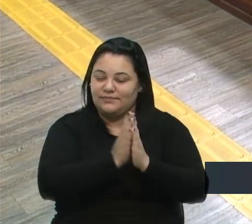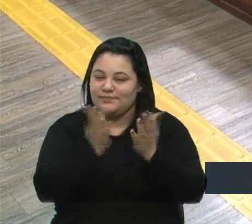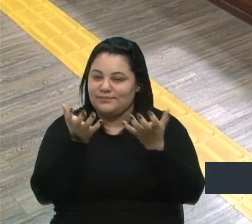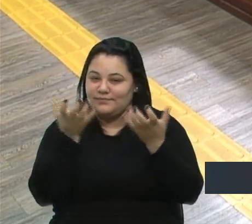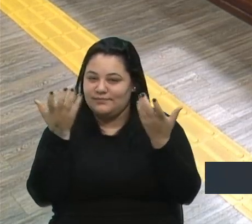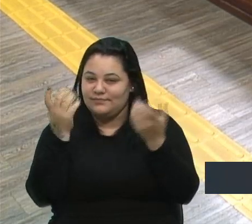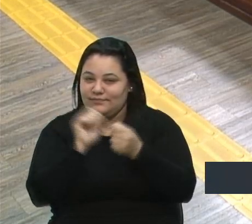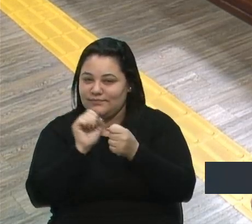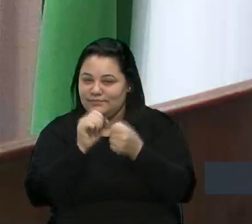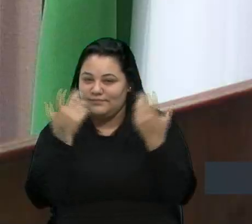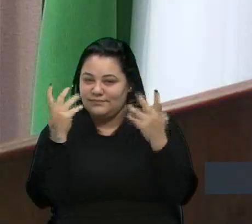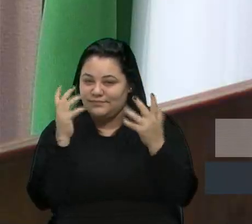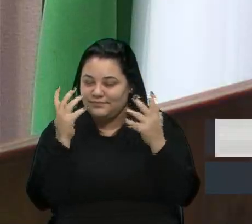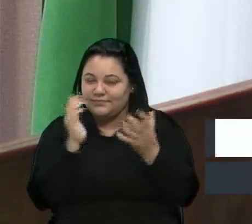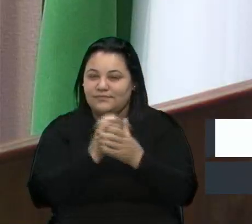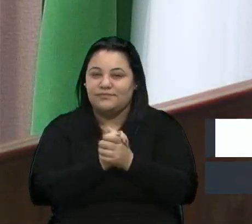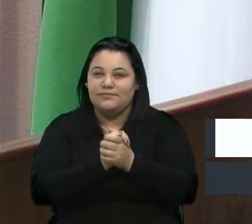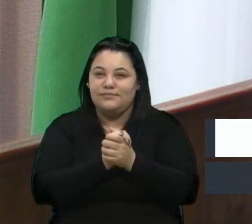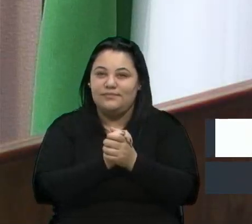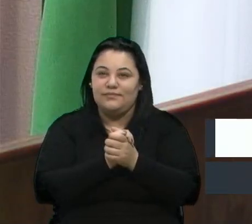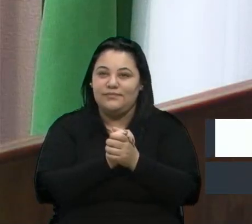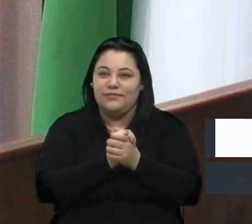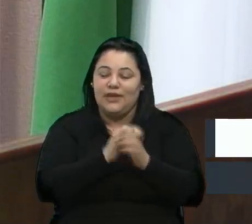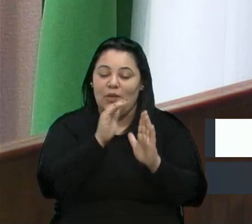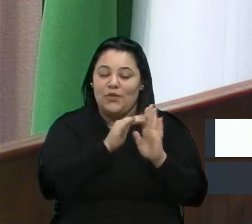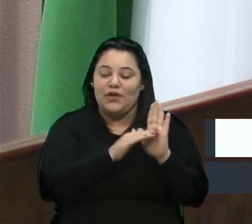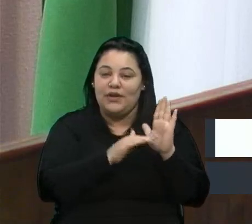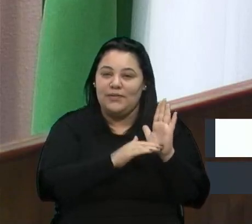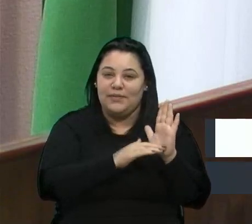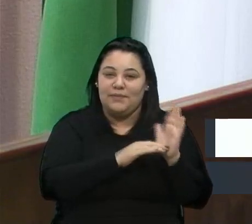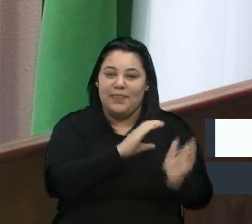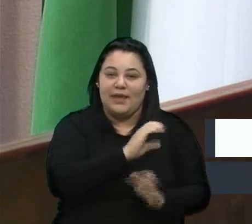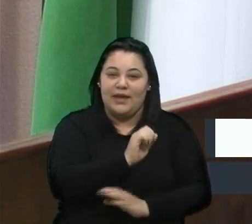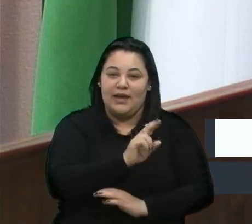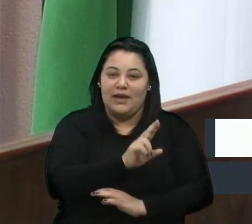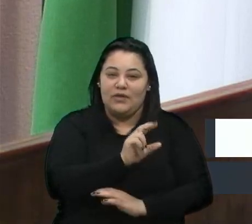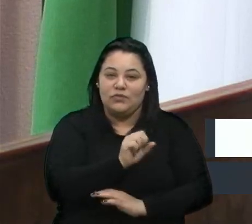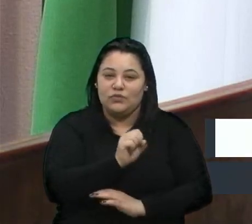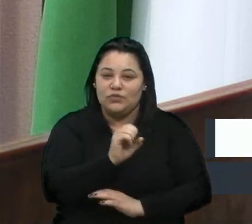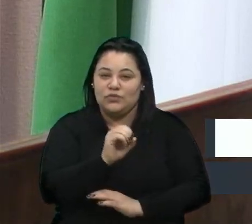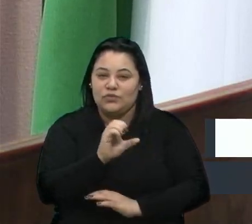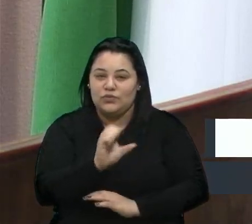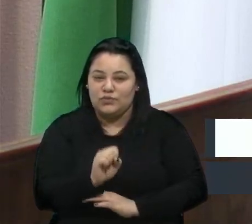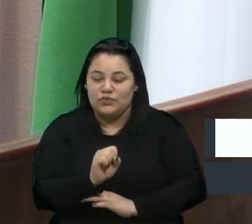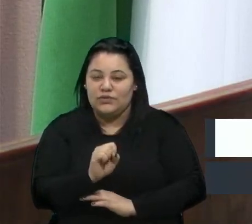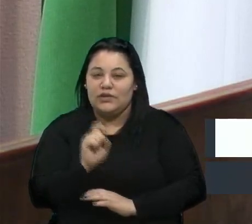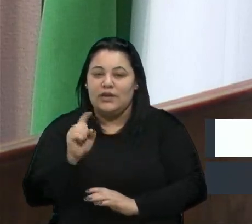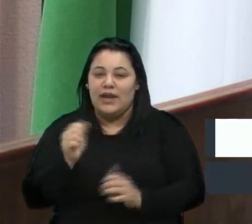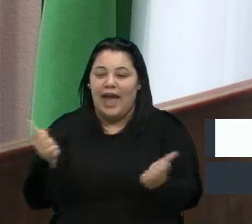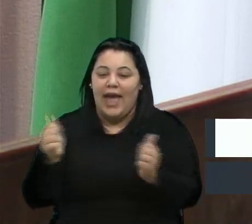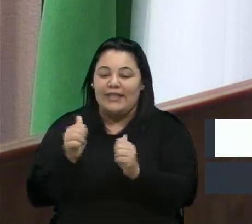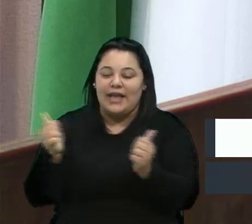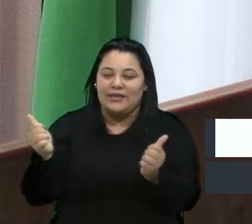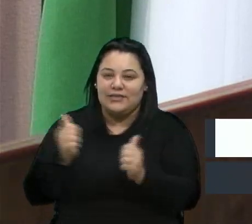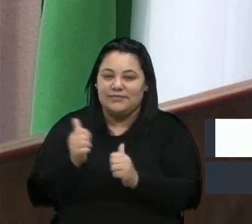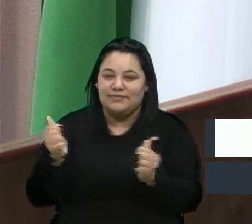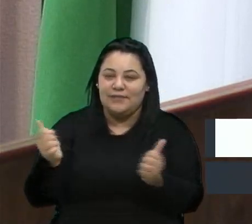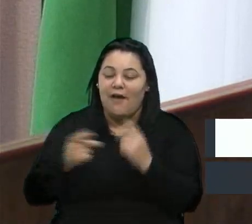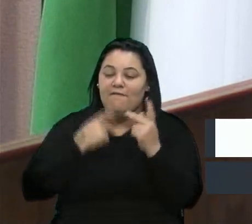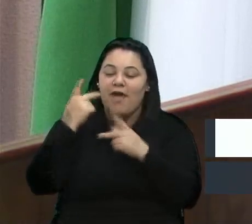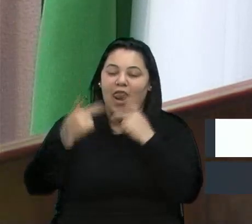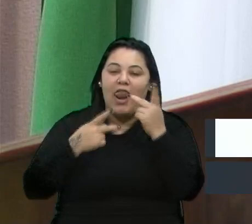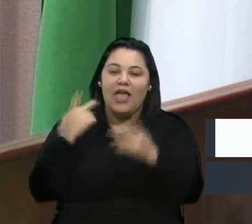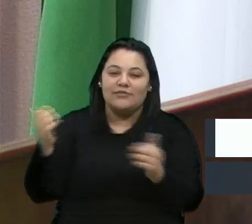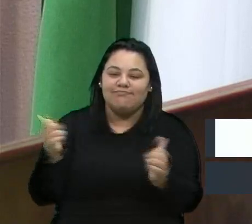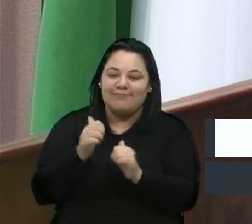congratulações pela série Causos e Gaitas. É um projeto criado pelo amigo Rafael Deboni, para registrar histórias